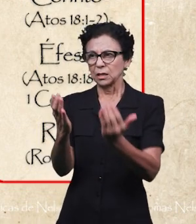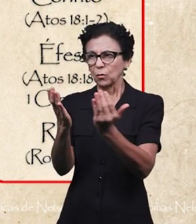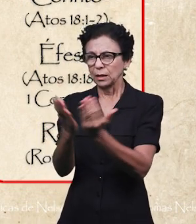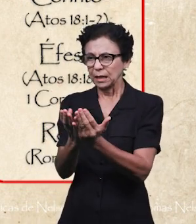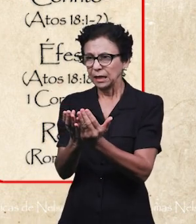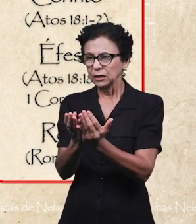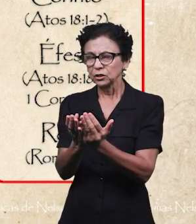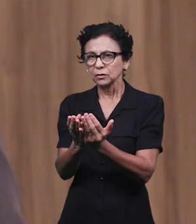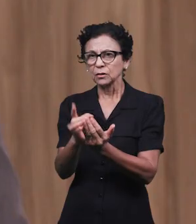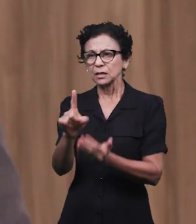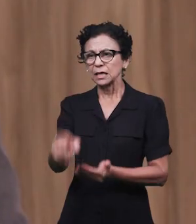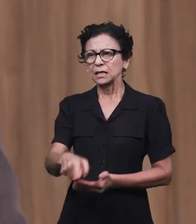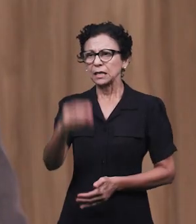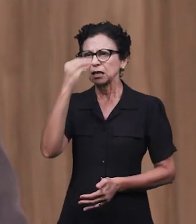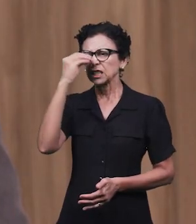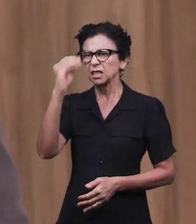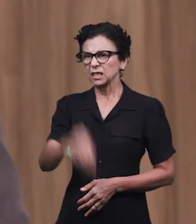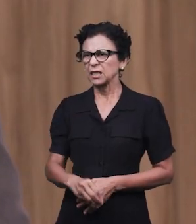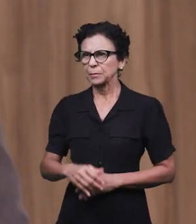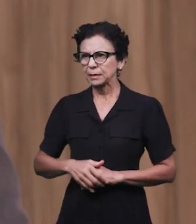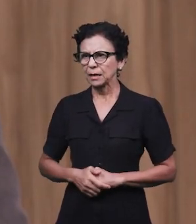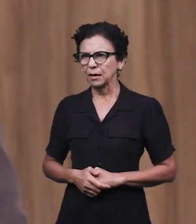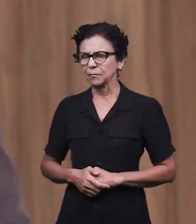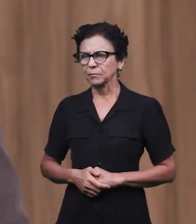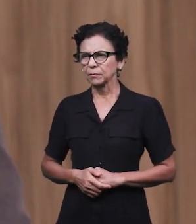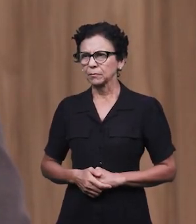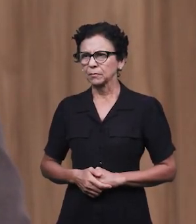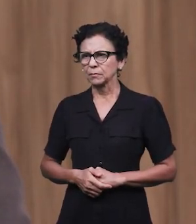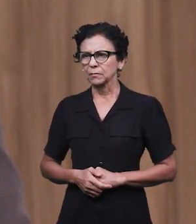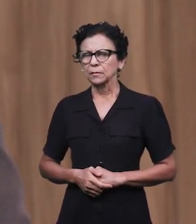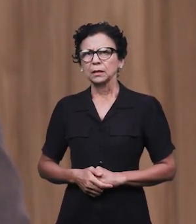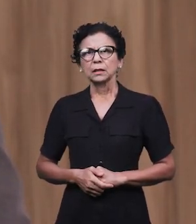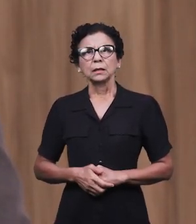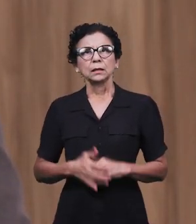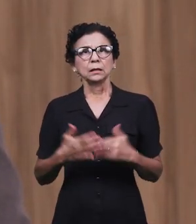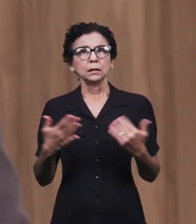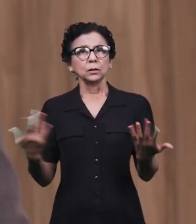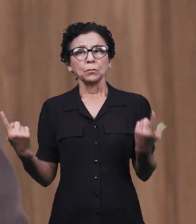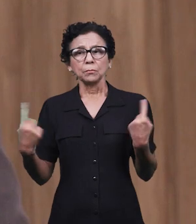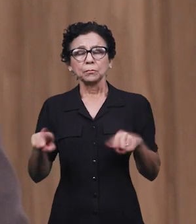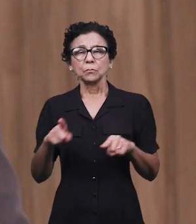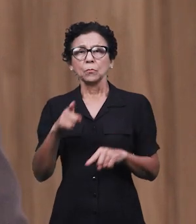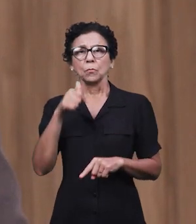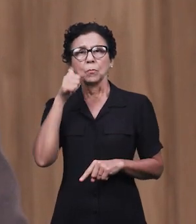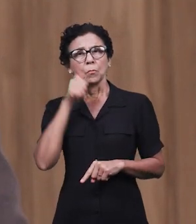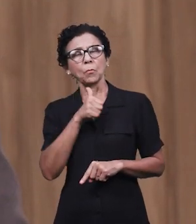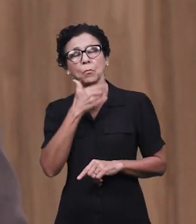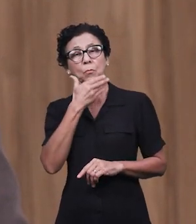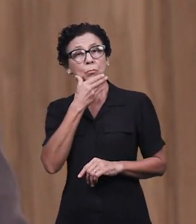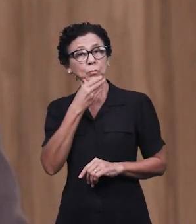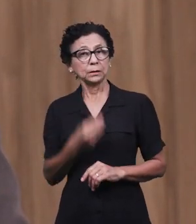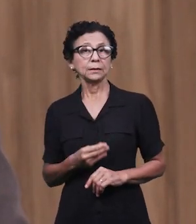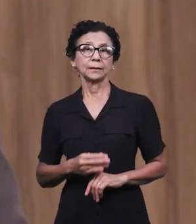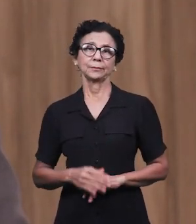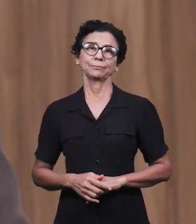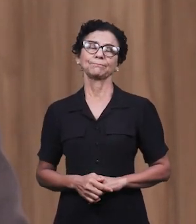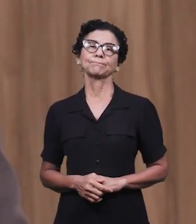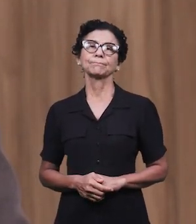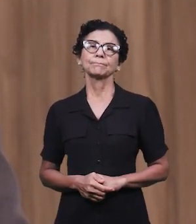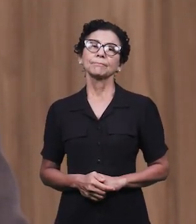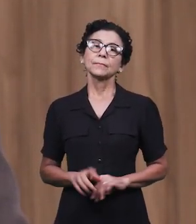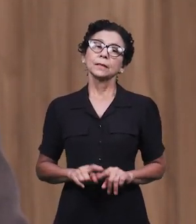homens, mulheres. No entanto, mesmo com um certo subsídio por parte